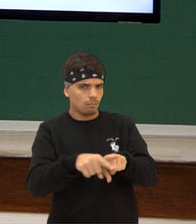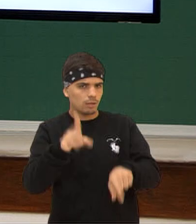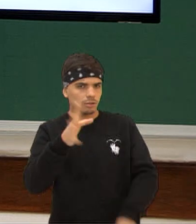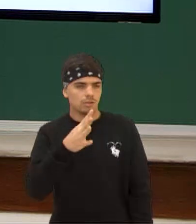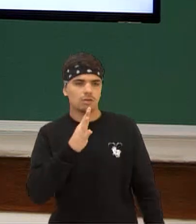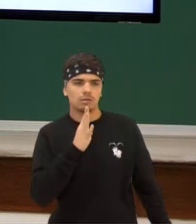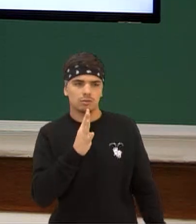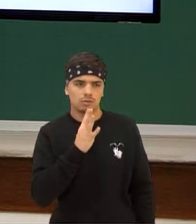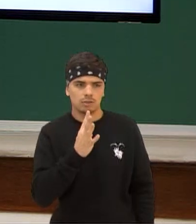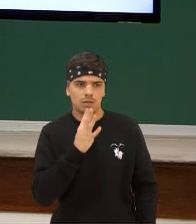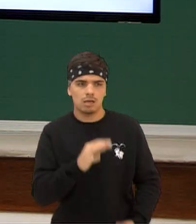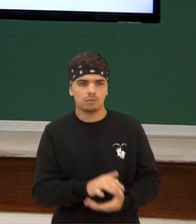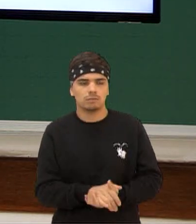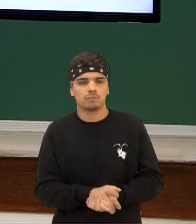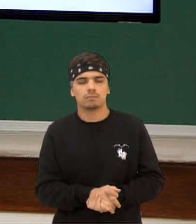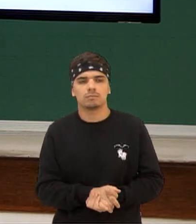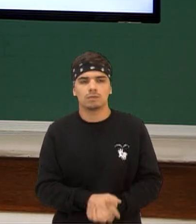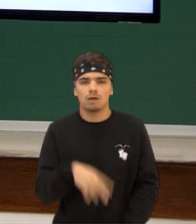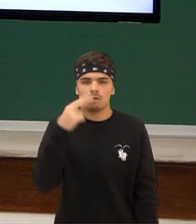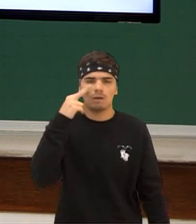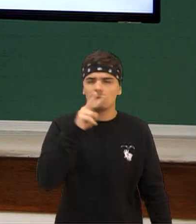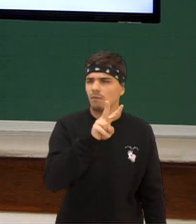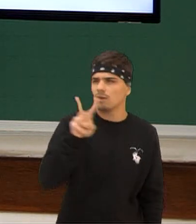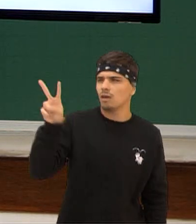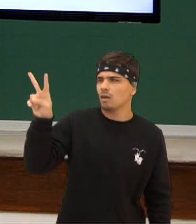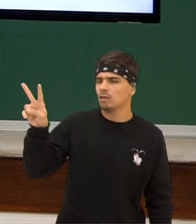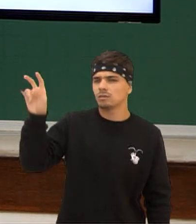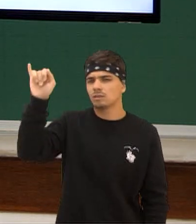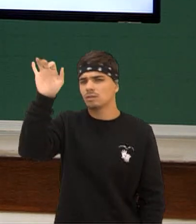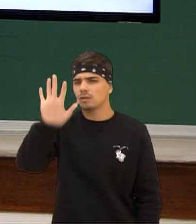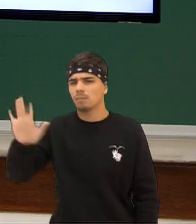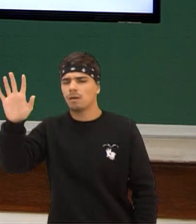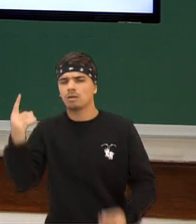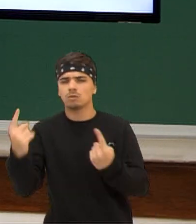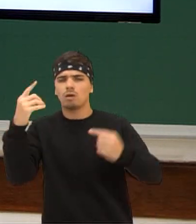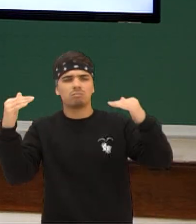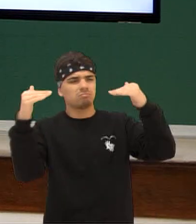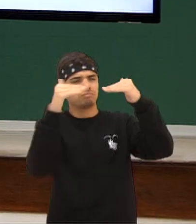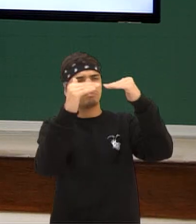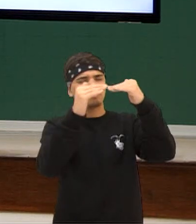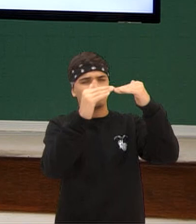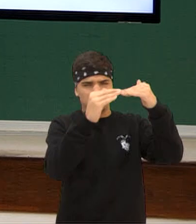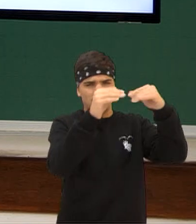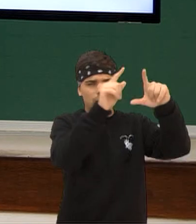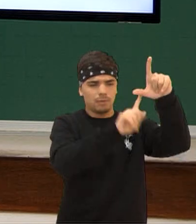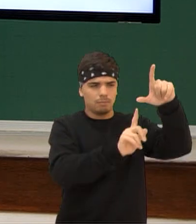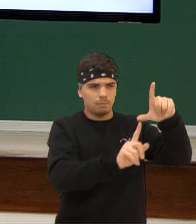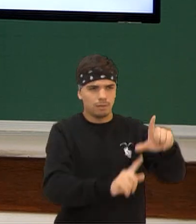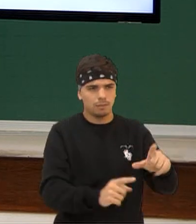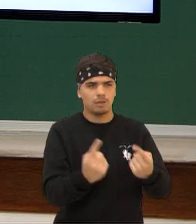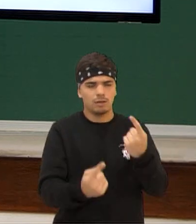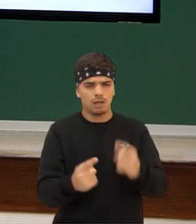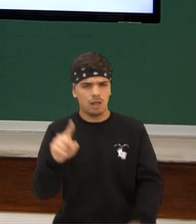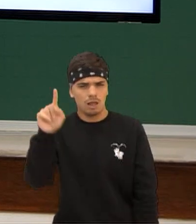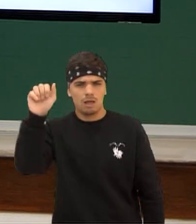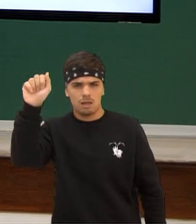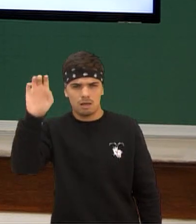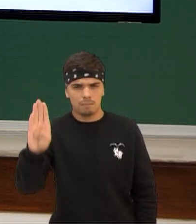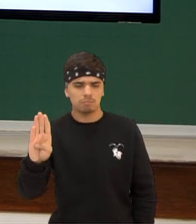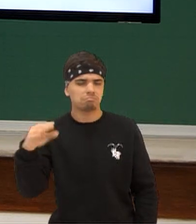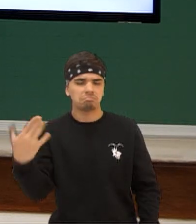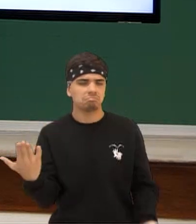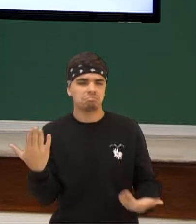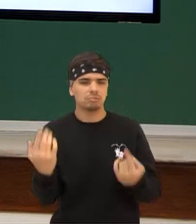também já conhece então você vai ver qual é a figura então a número um será que é ah Rider bike será que é b